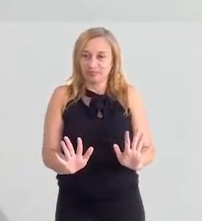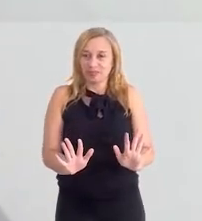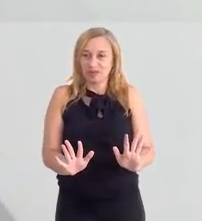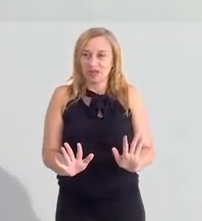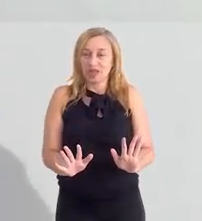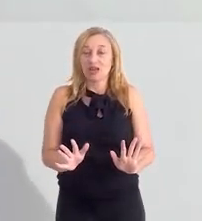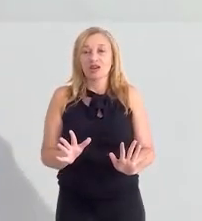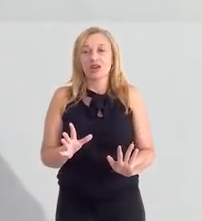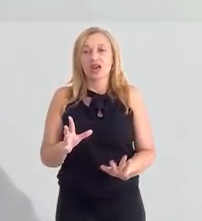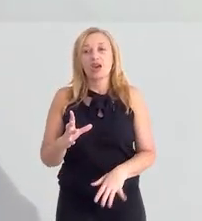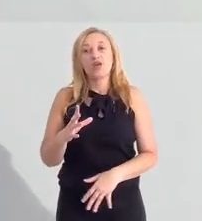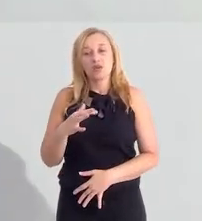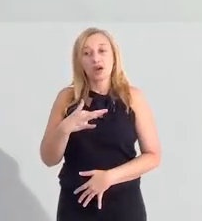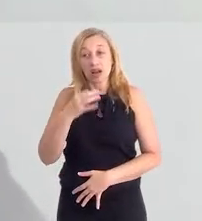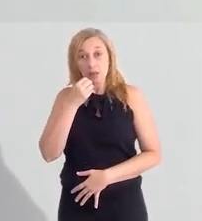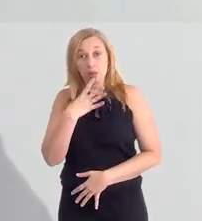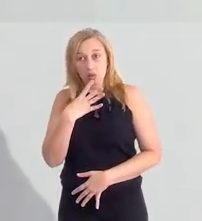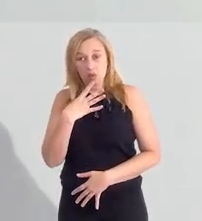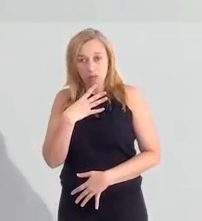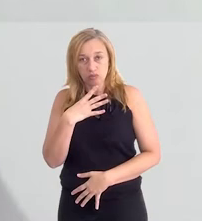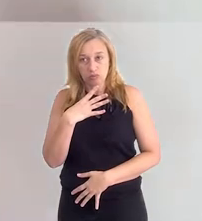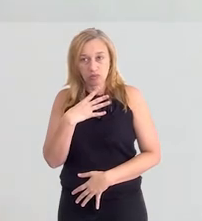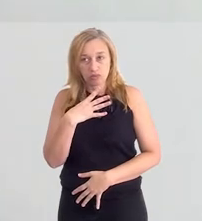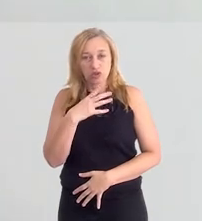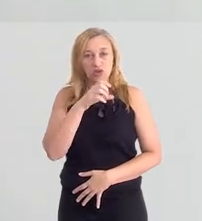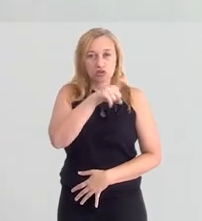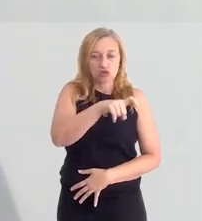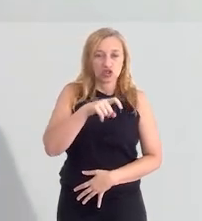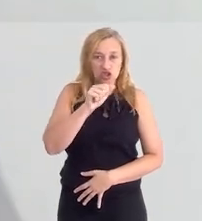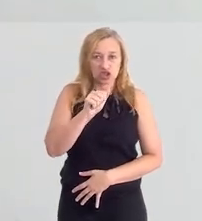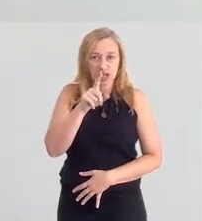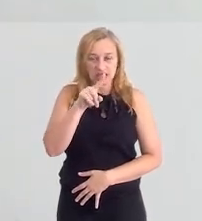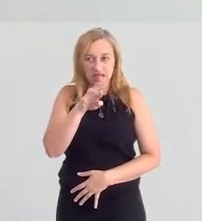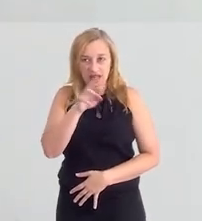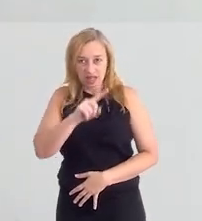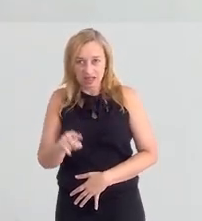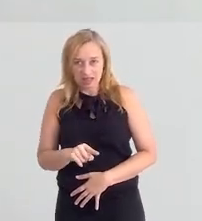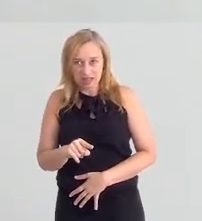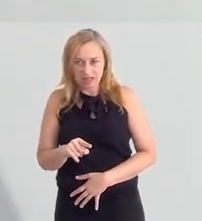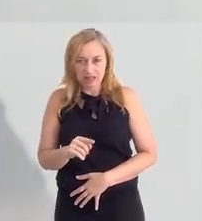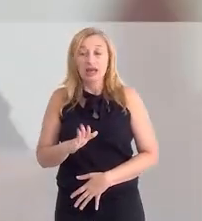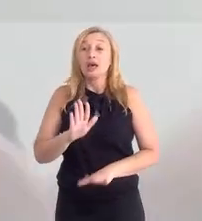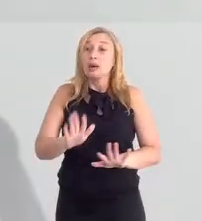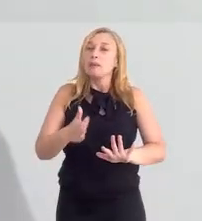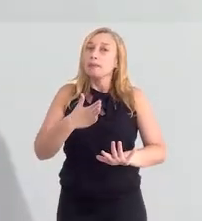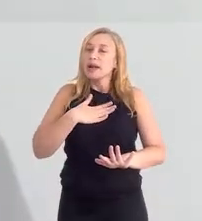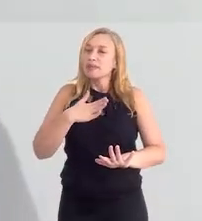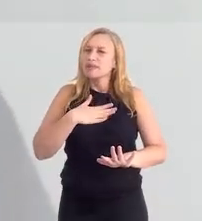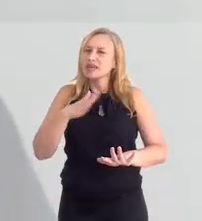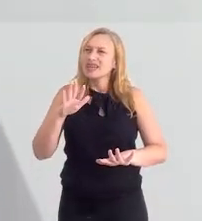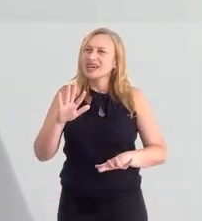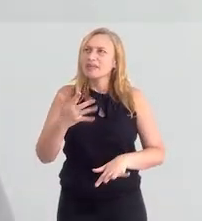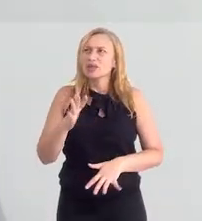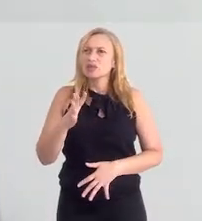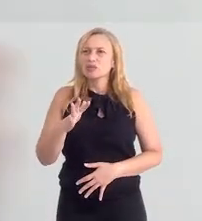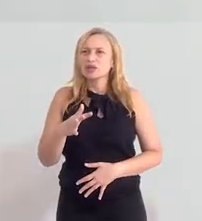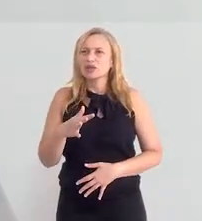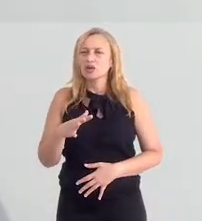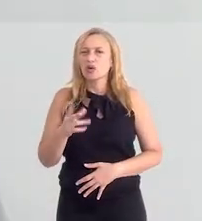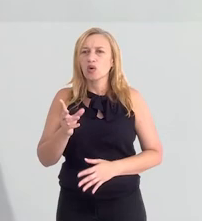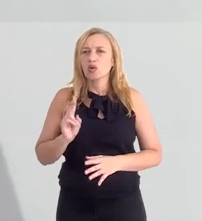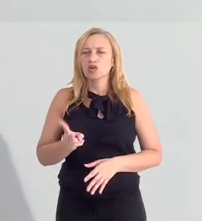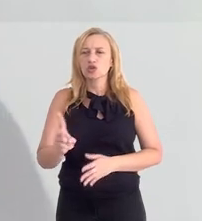então, eu tinha talento. Aprendia rápido. E o xadrez para mim era mais ou menos